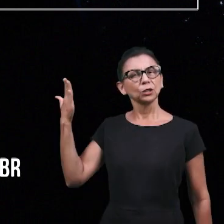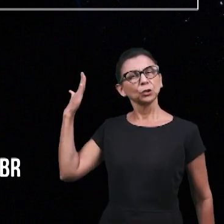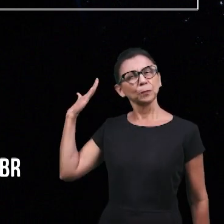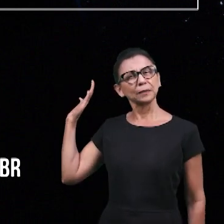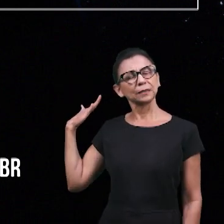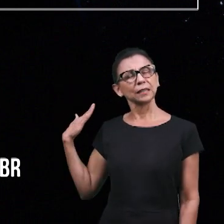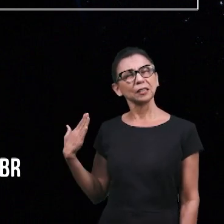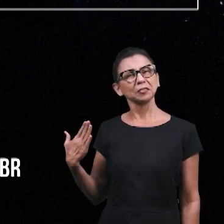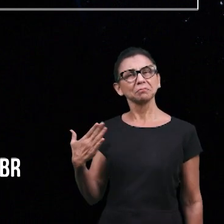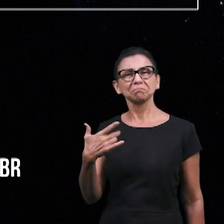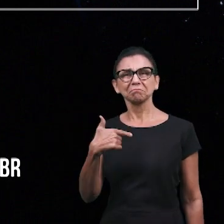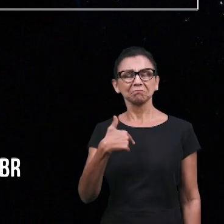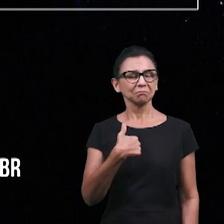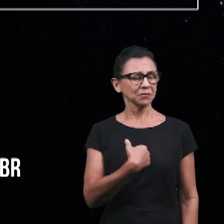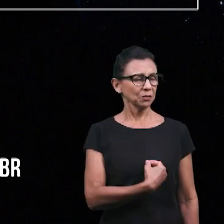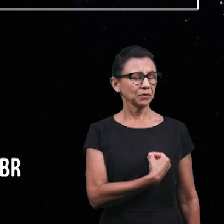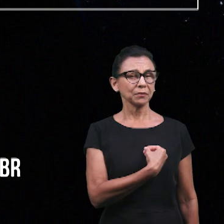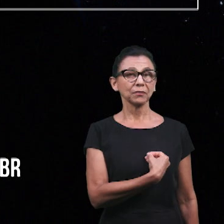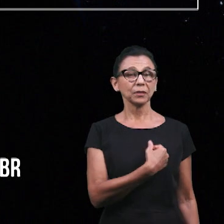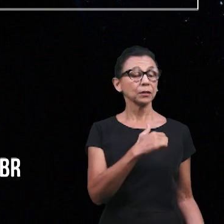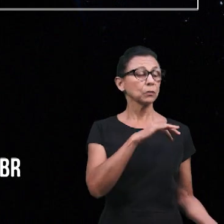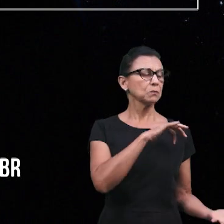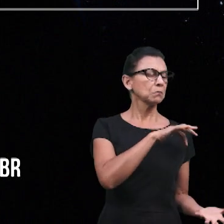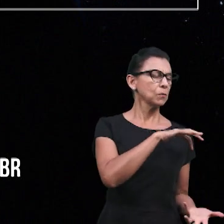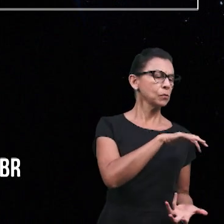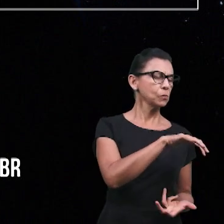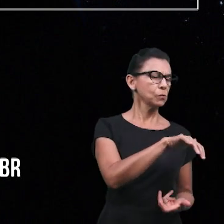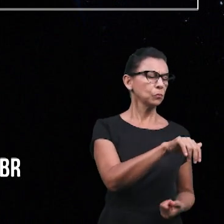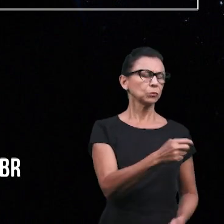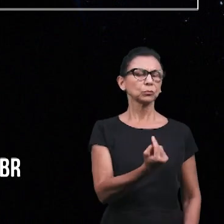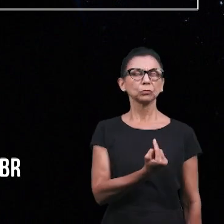Encontrei o grande amor,